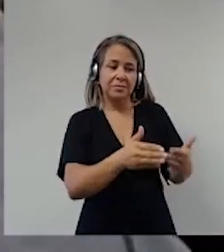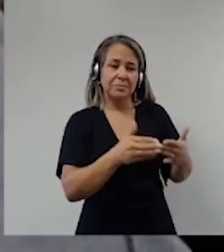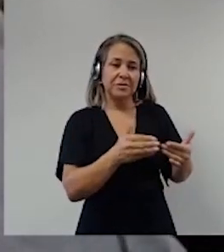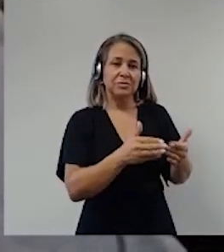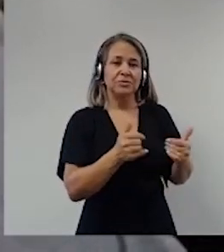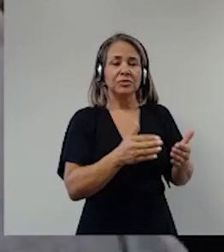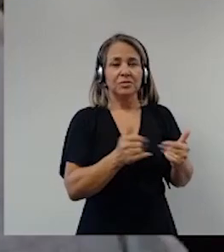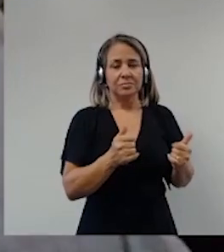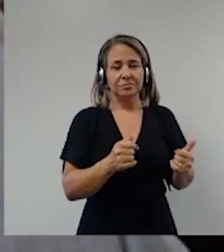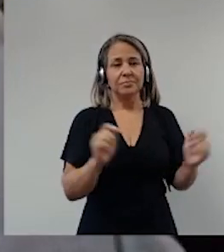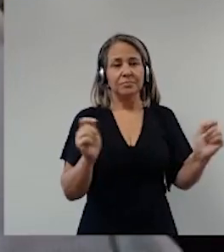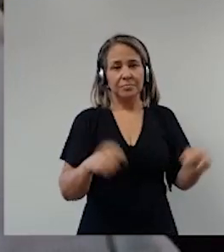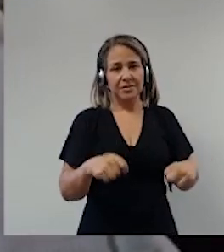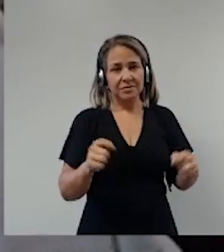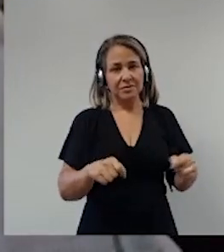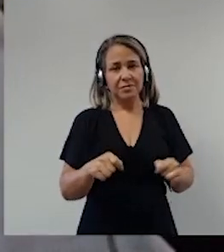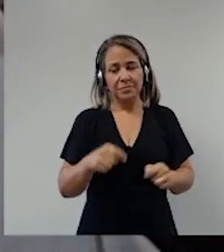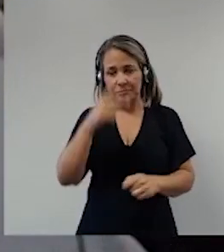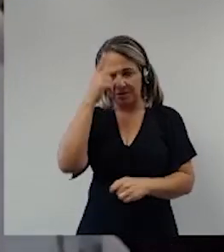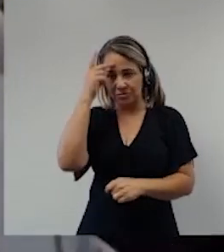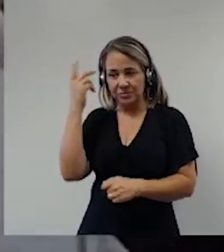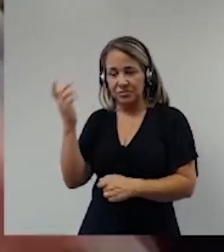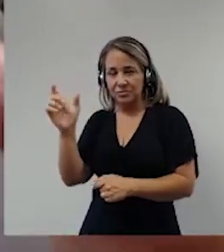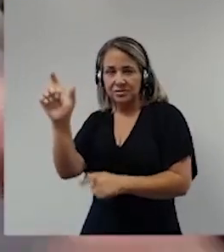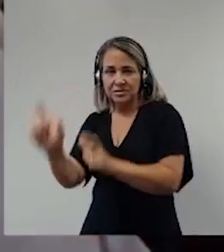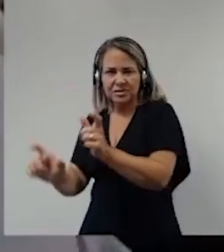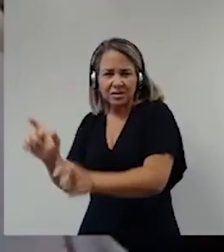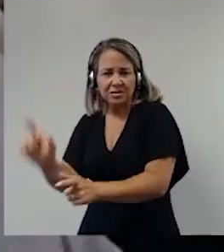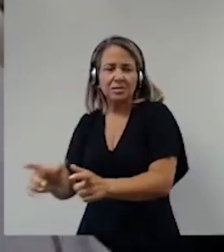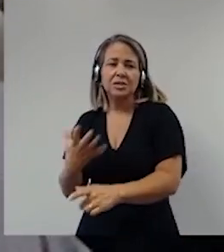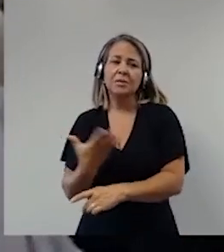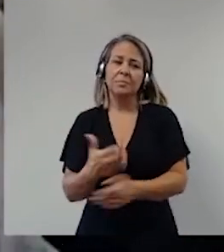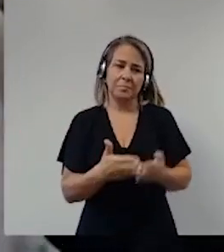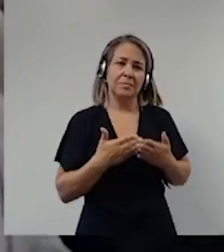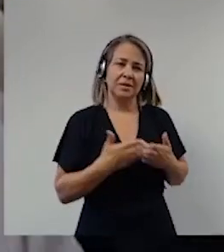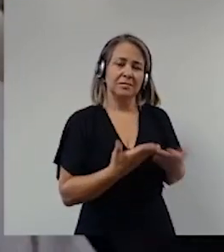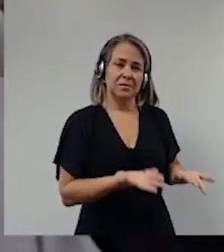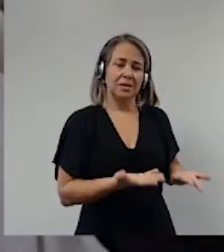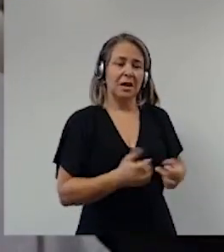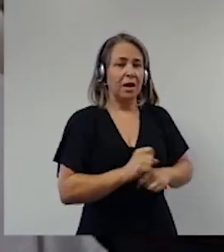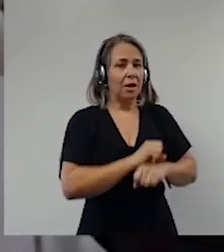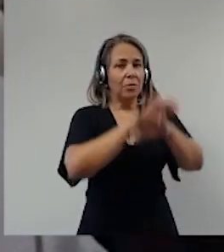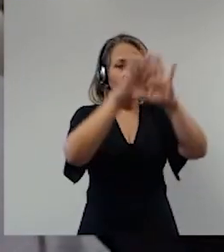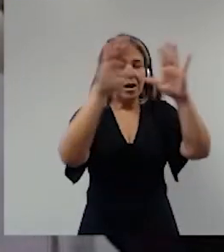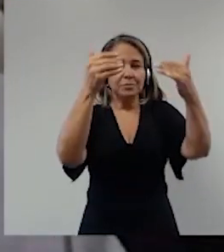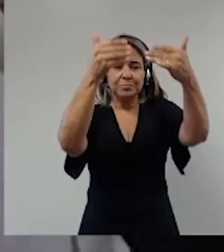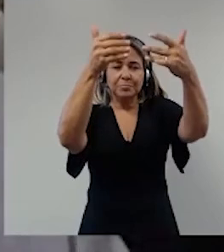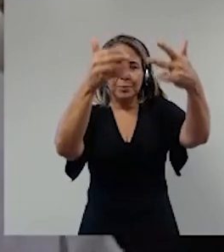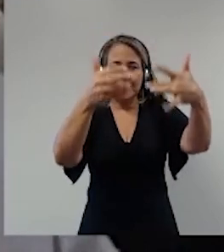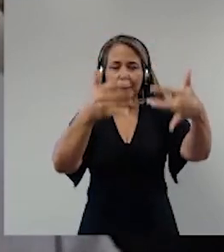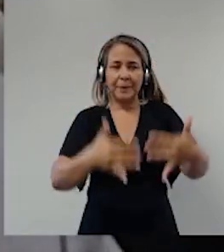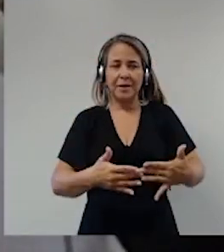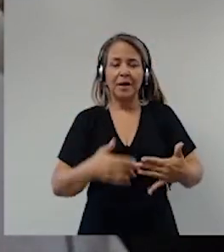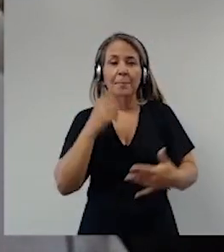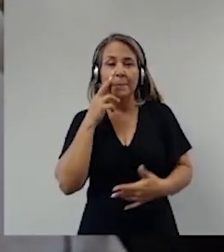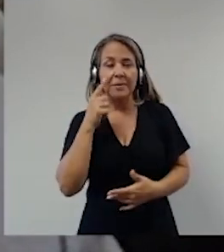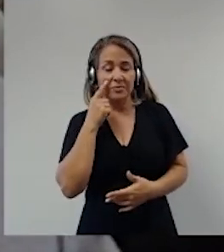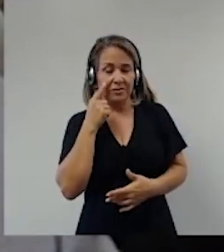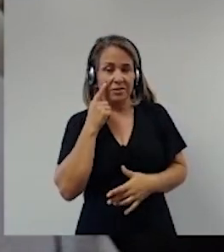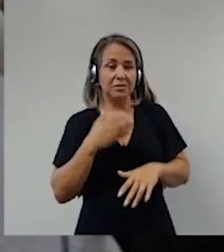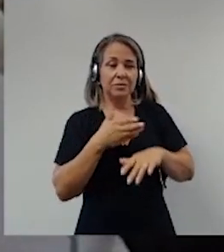solicitações que sejam feitas pelos interessados. Esse é um rápido panorama para a gente ver que o acesso à